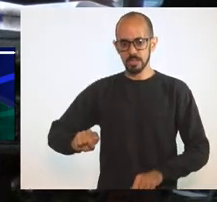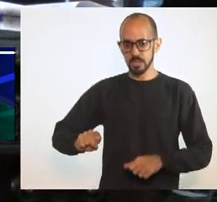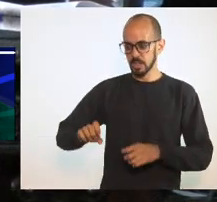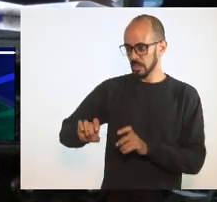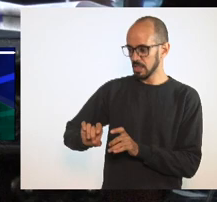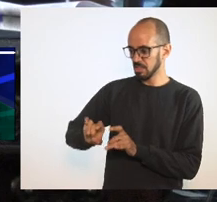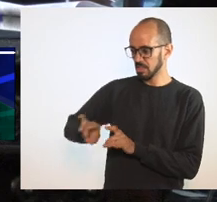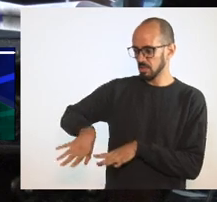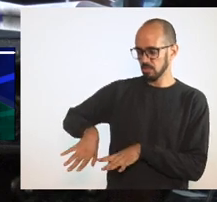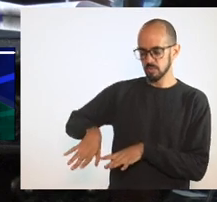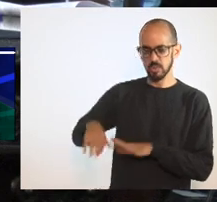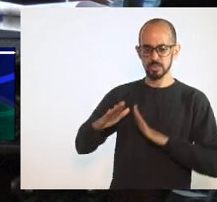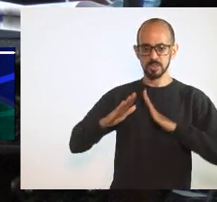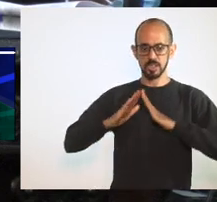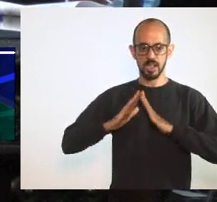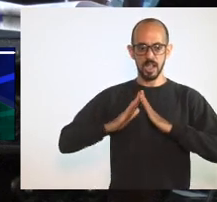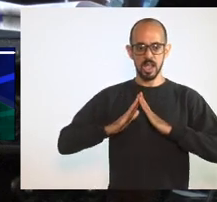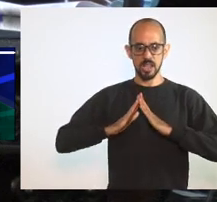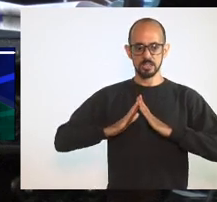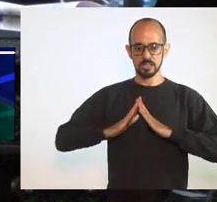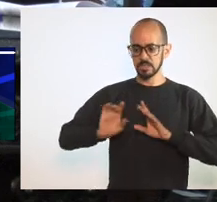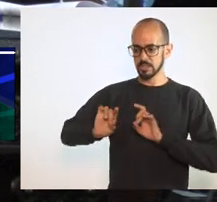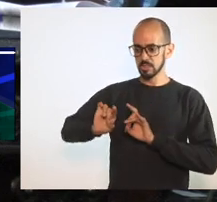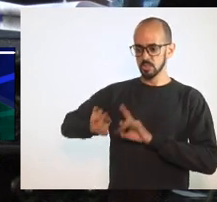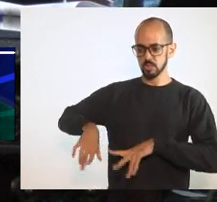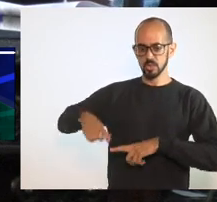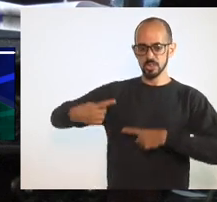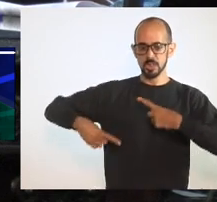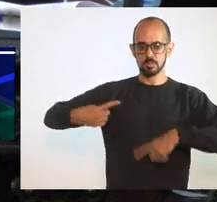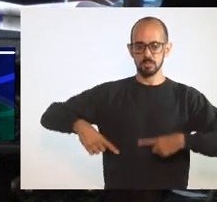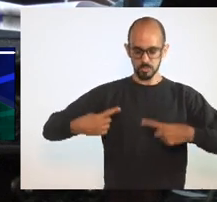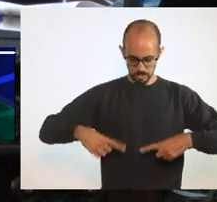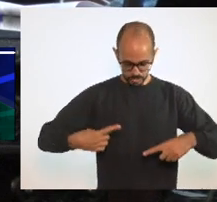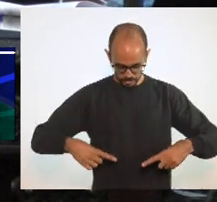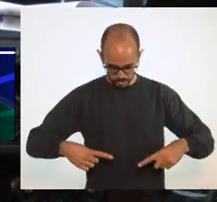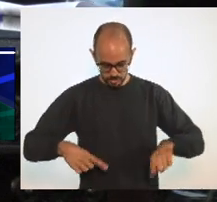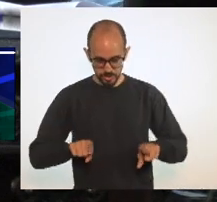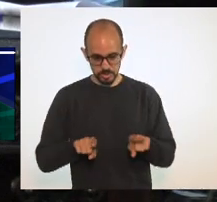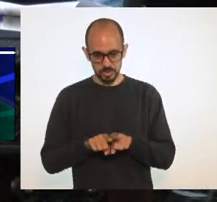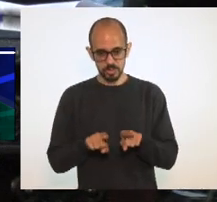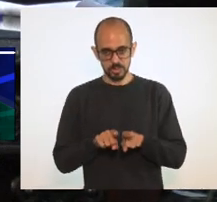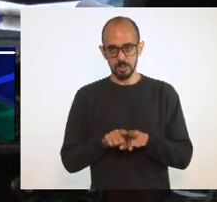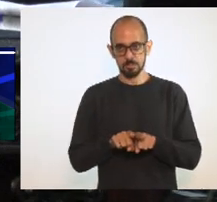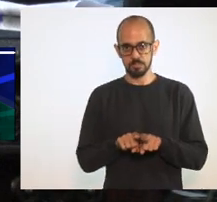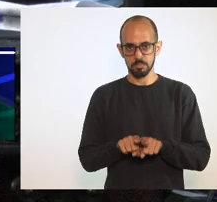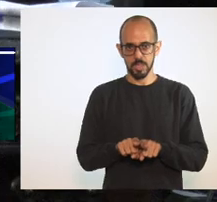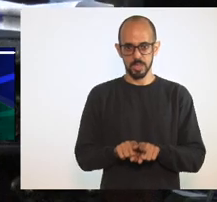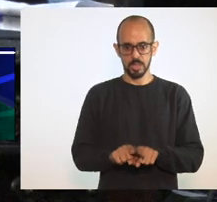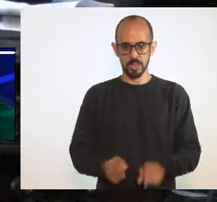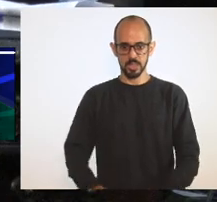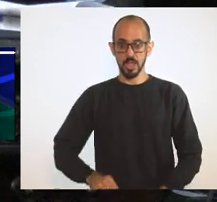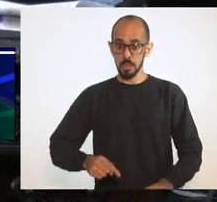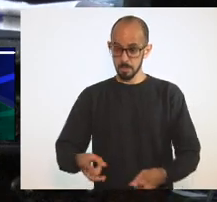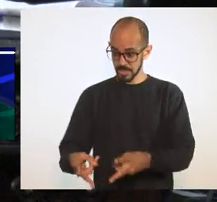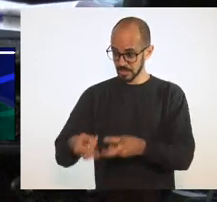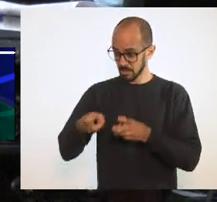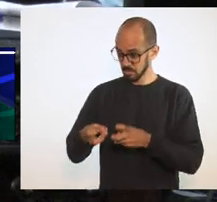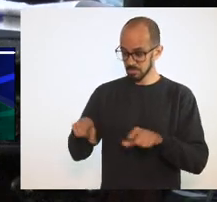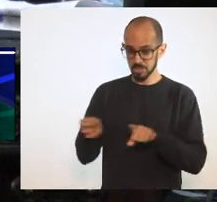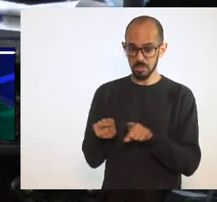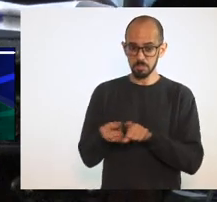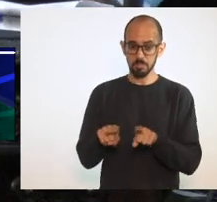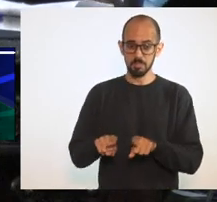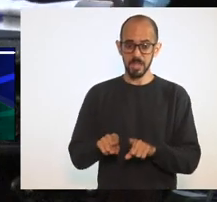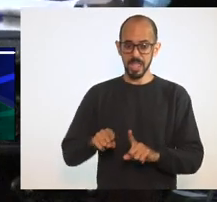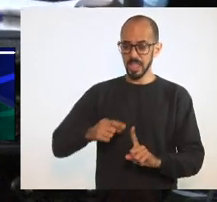das políticas de acolhimento em caso de vulnerabilidade social. Vimos também que o assassinato de